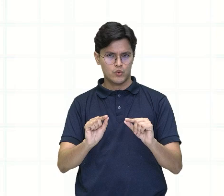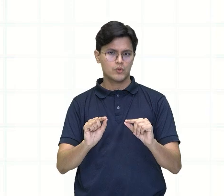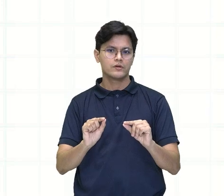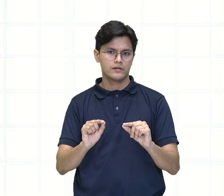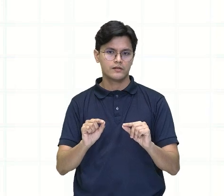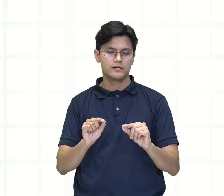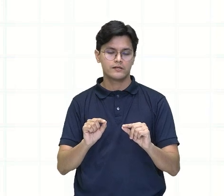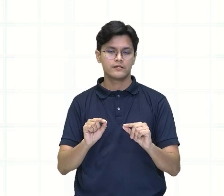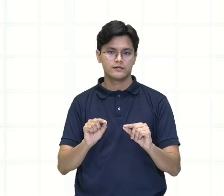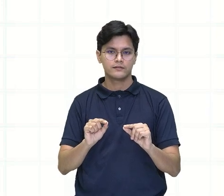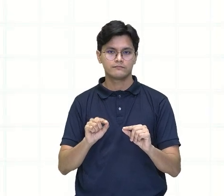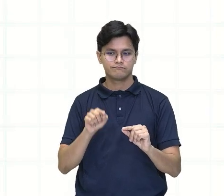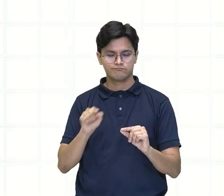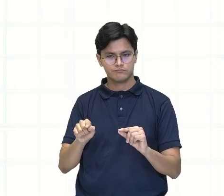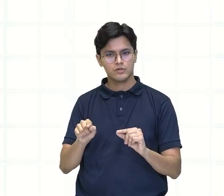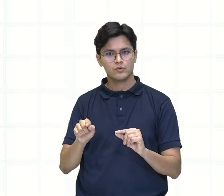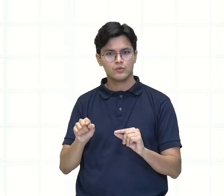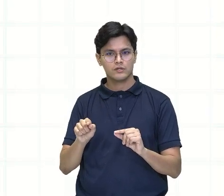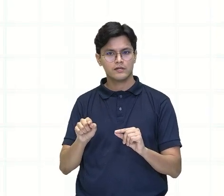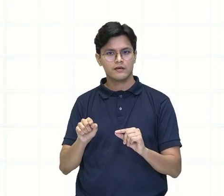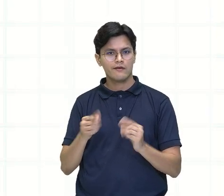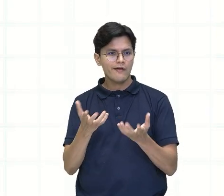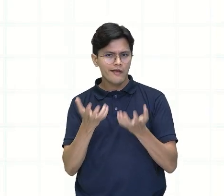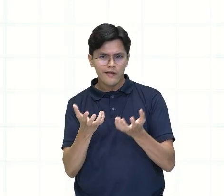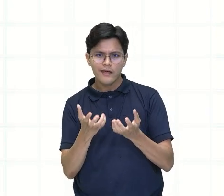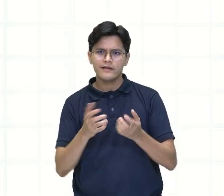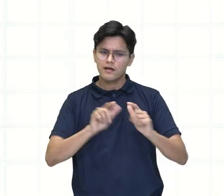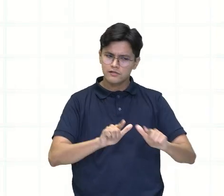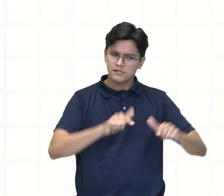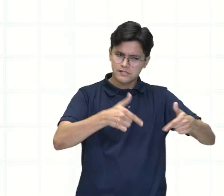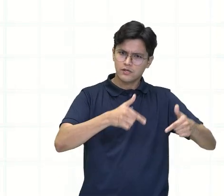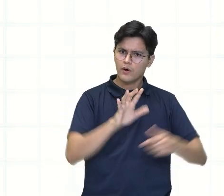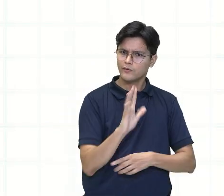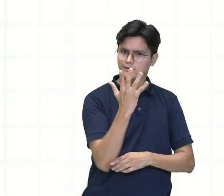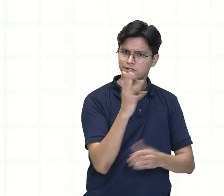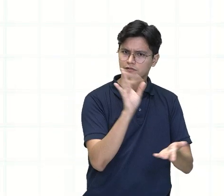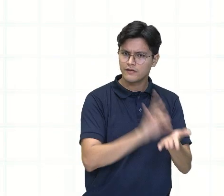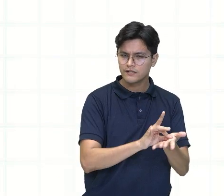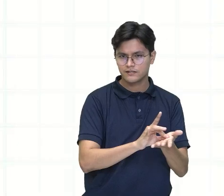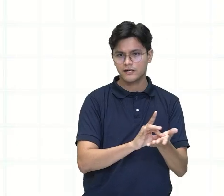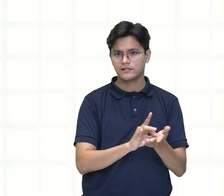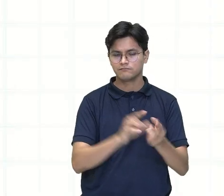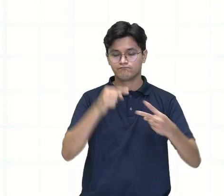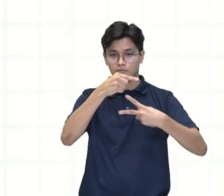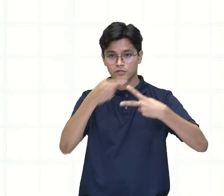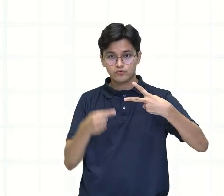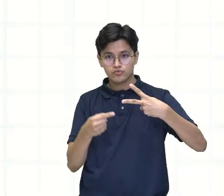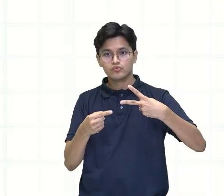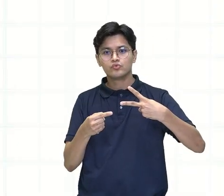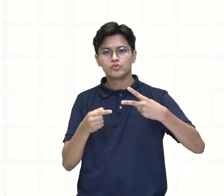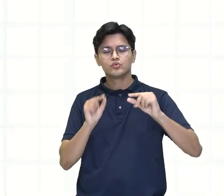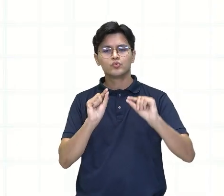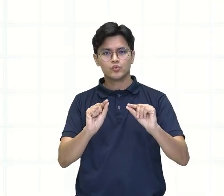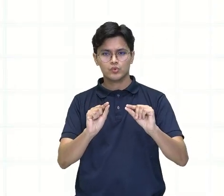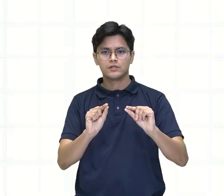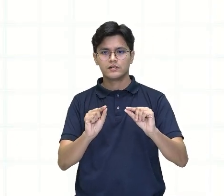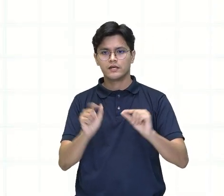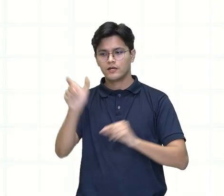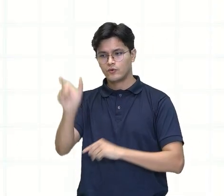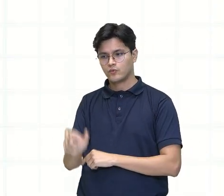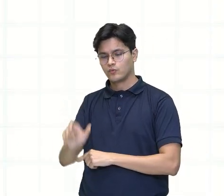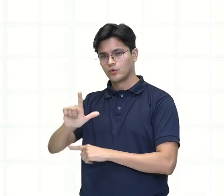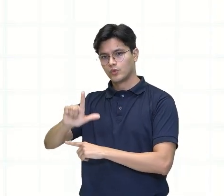seja concretizada, que realmente aconteça. E aí nós percebemos que em ambas as frases, né, o locutor, o